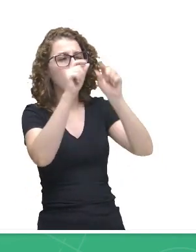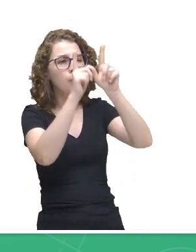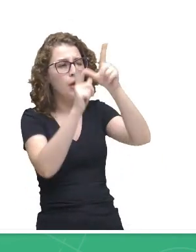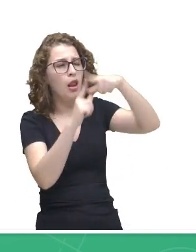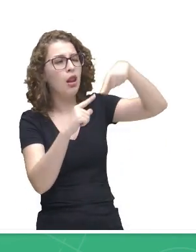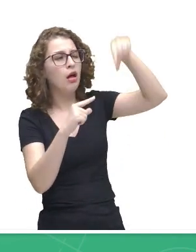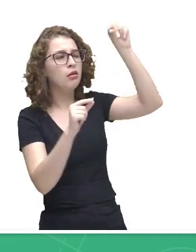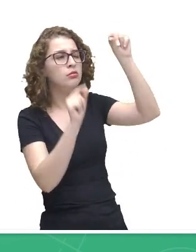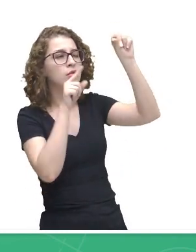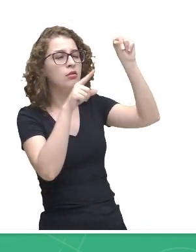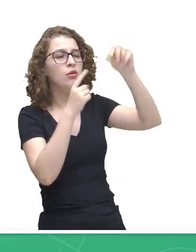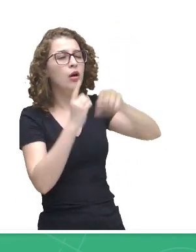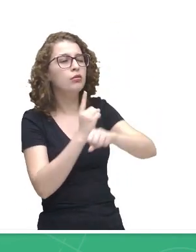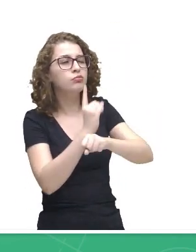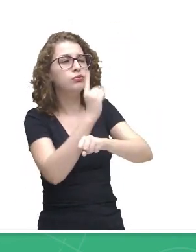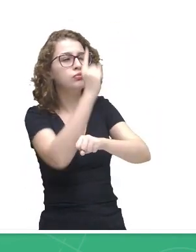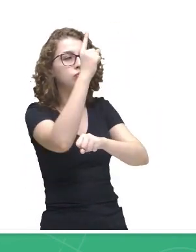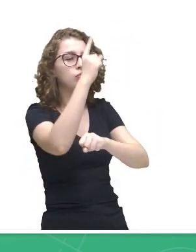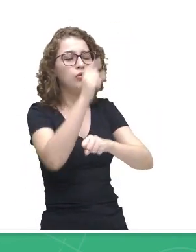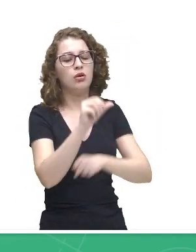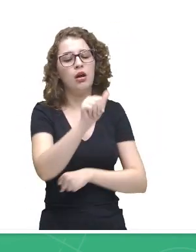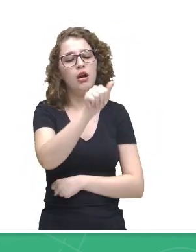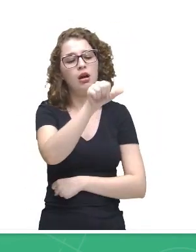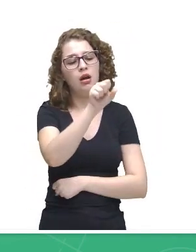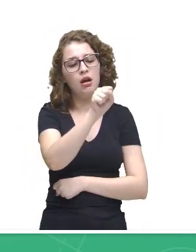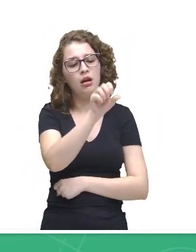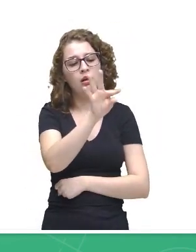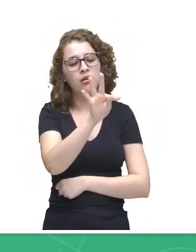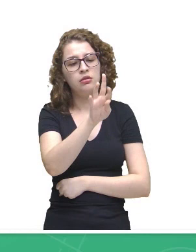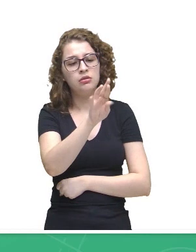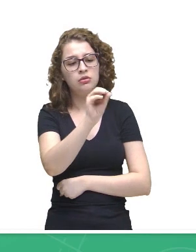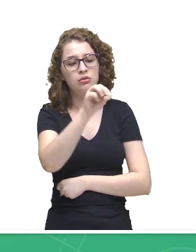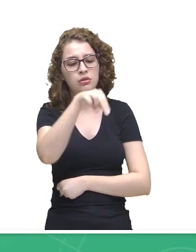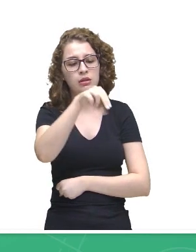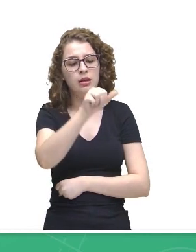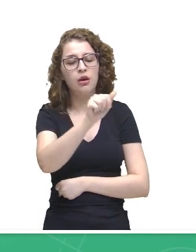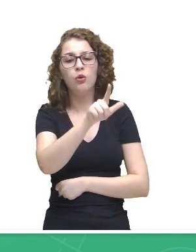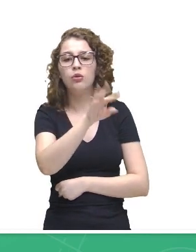Além de astronauta, ele também quer ser o quê? Um biólogo. Então ele diz bem assim,